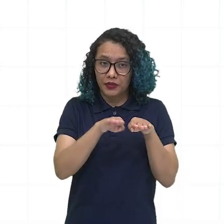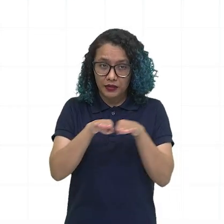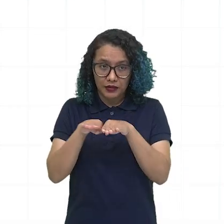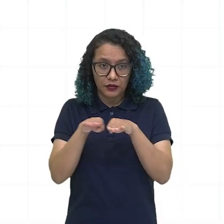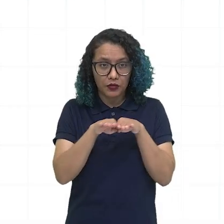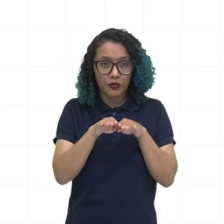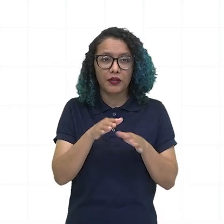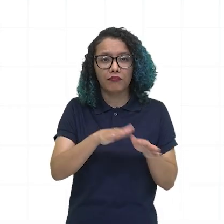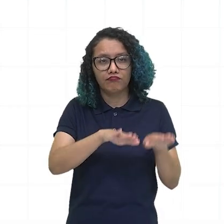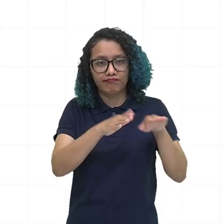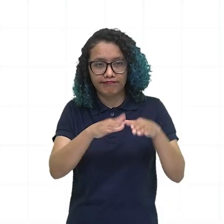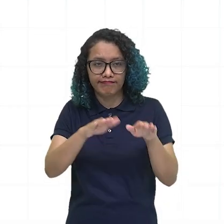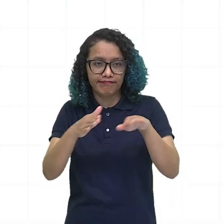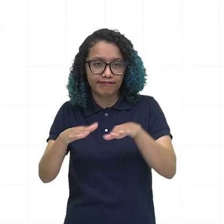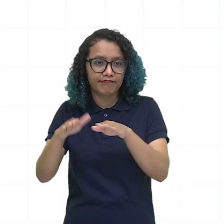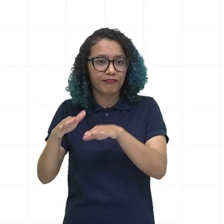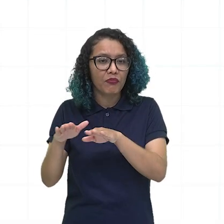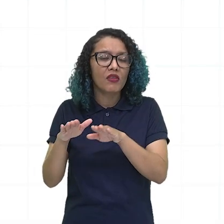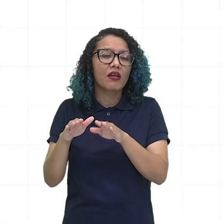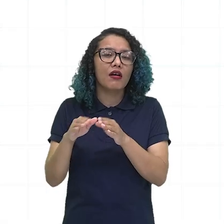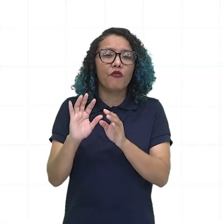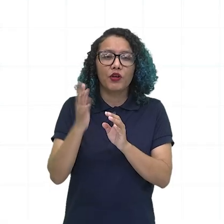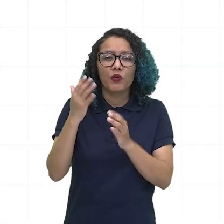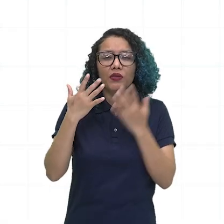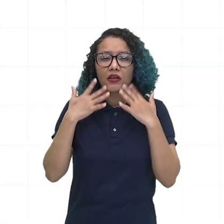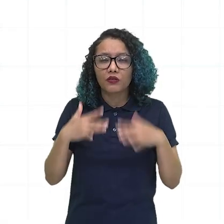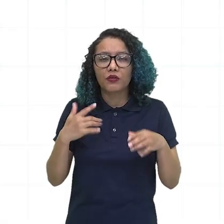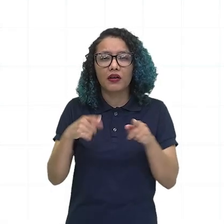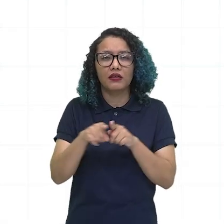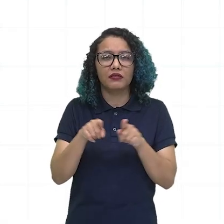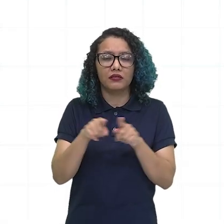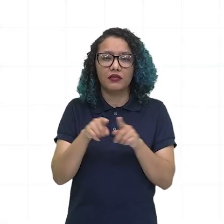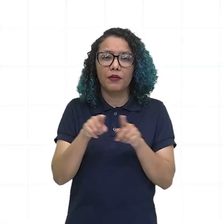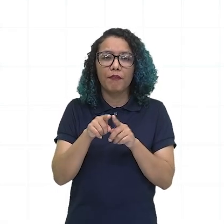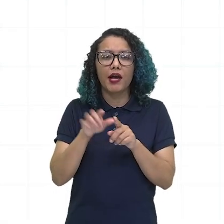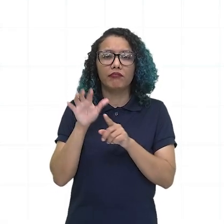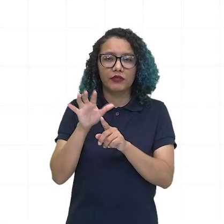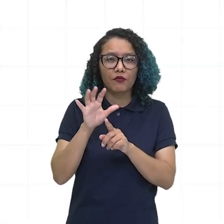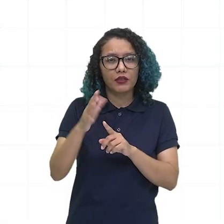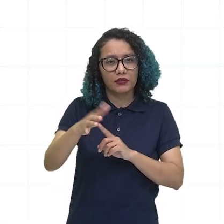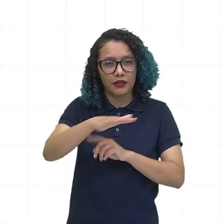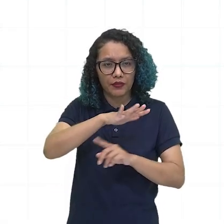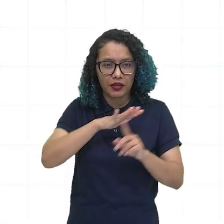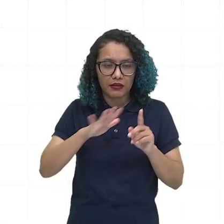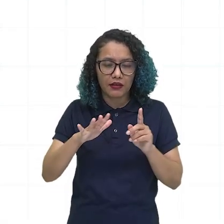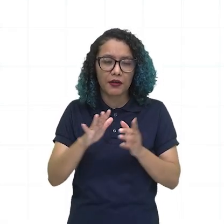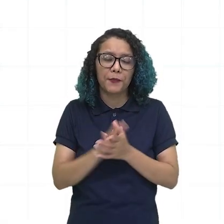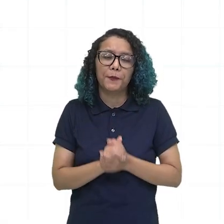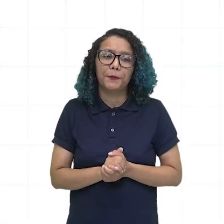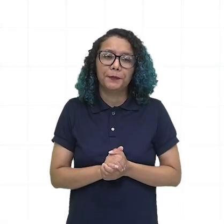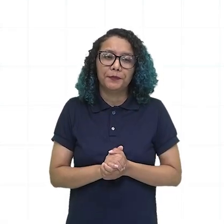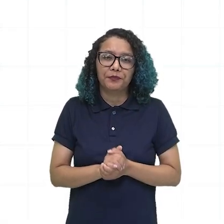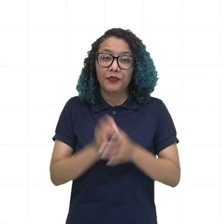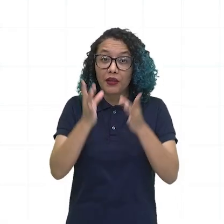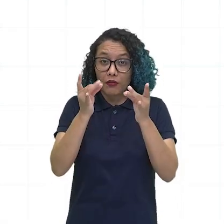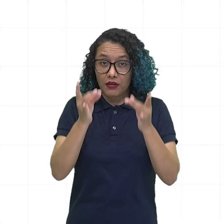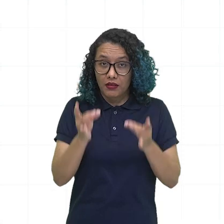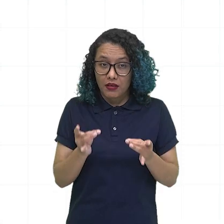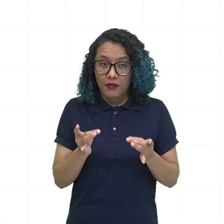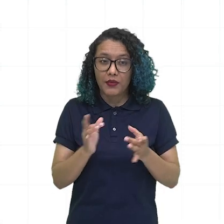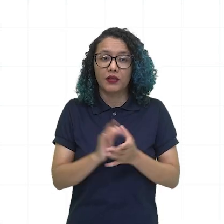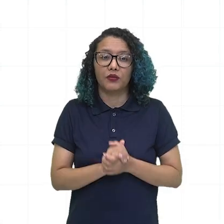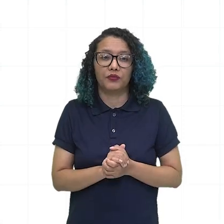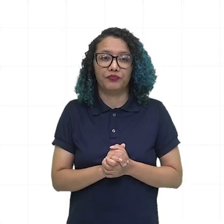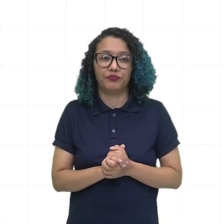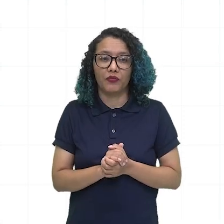placas tectônicas, deriva continental, fenômenos naturais e impactos ambientais,